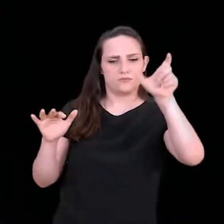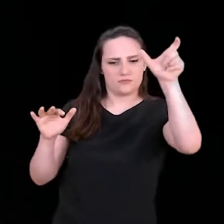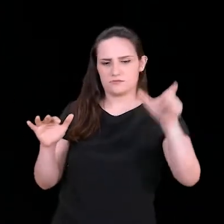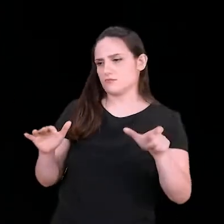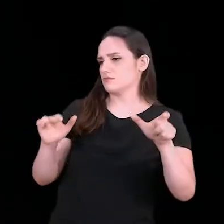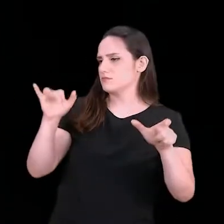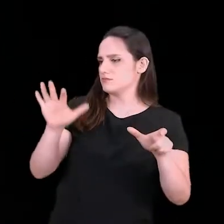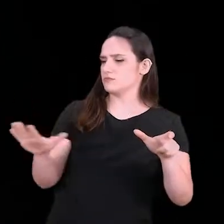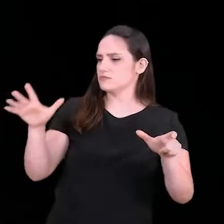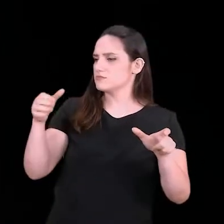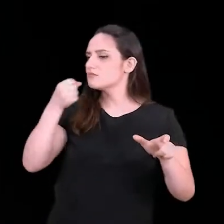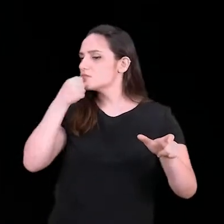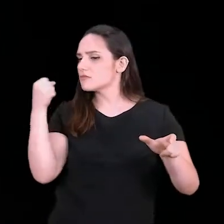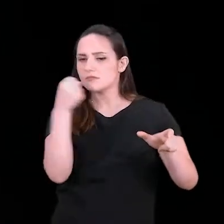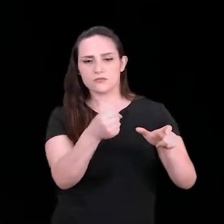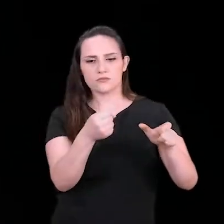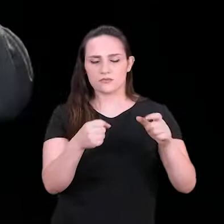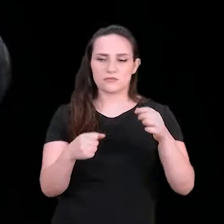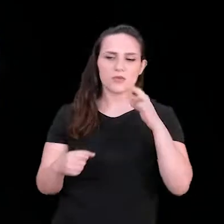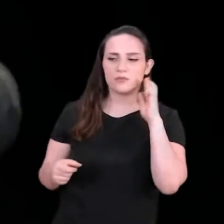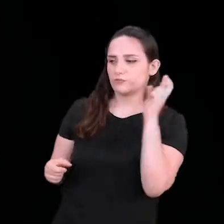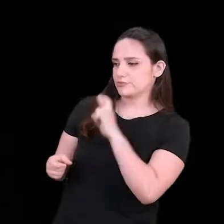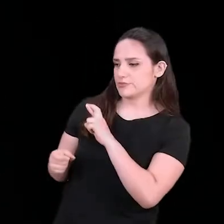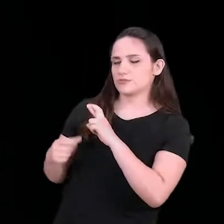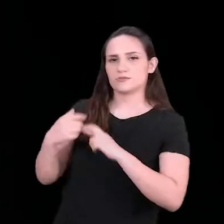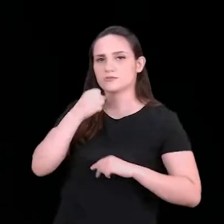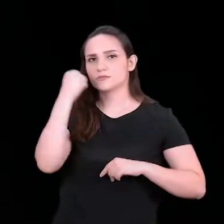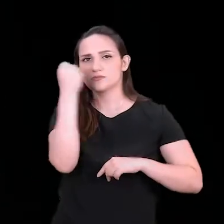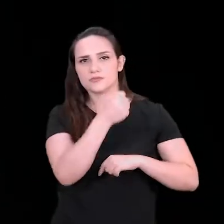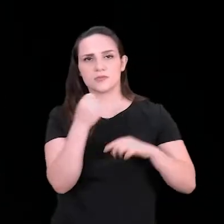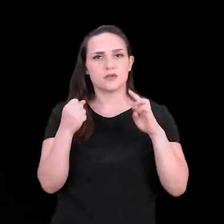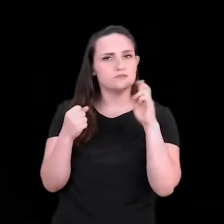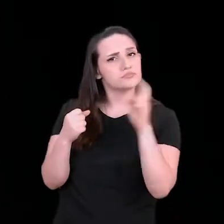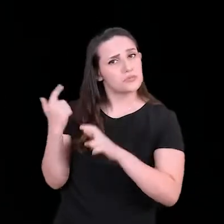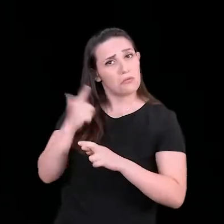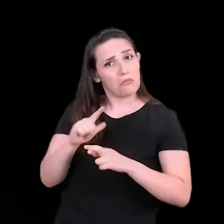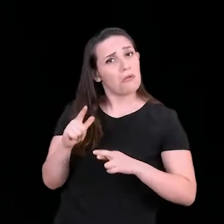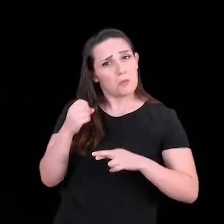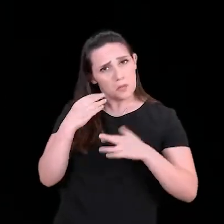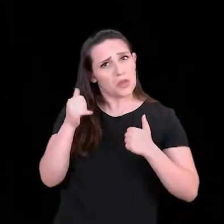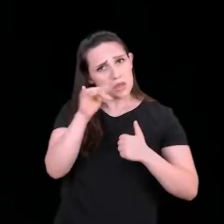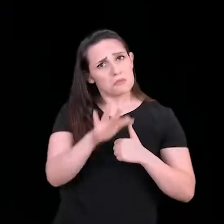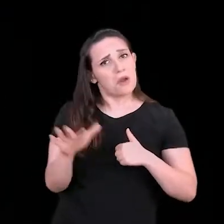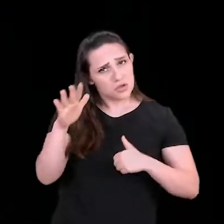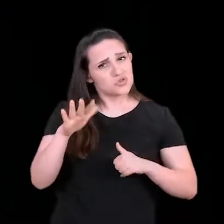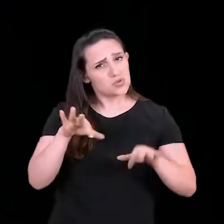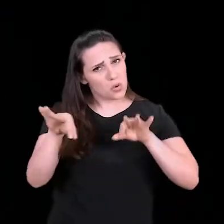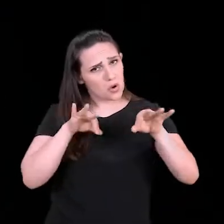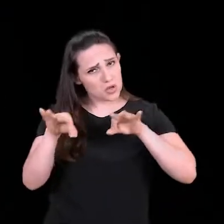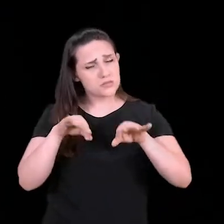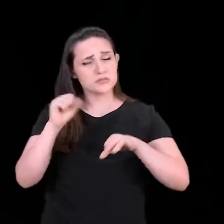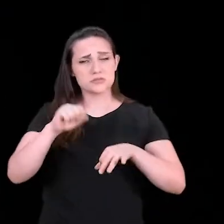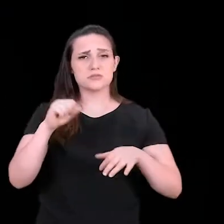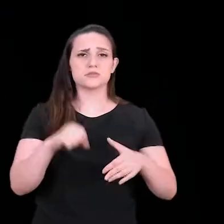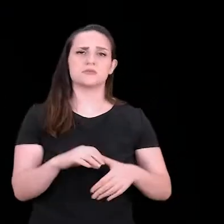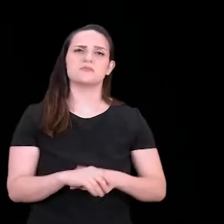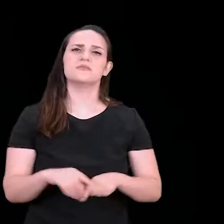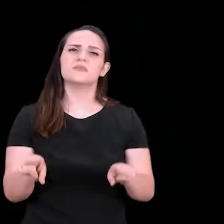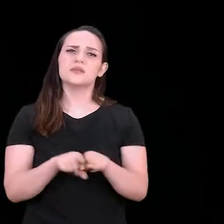o entrevistado e o entrevistador ali dividindo a tela, né? Então, assim, informações